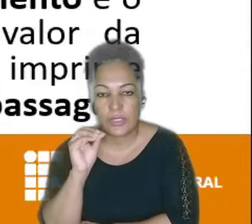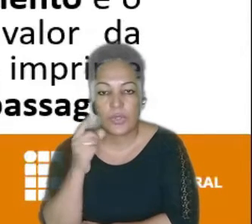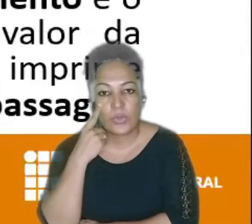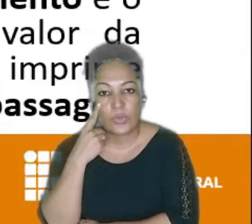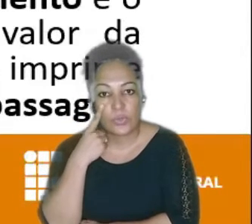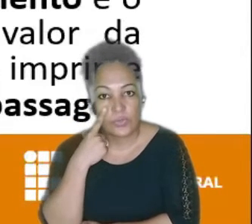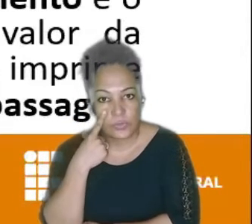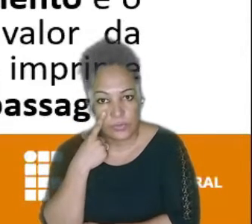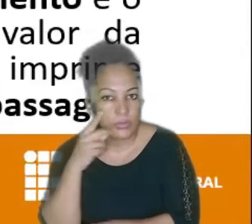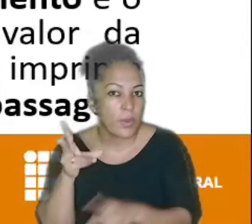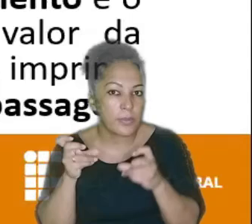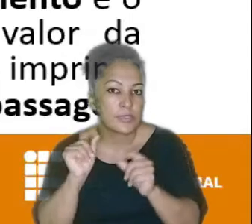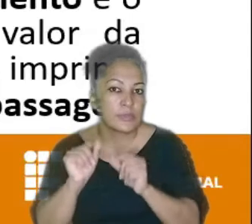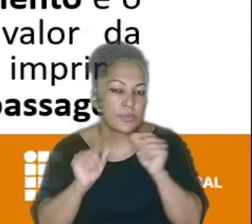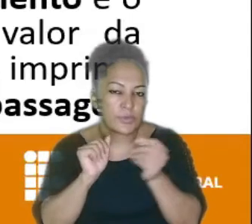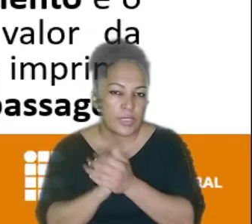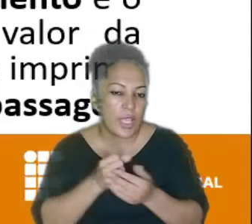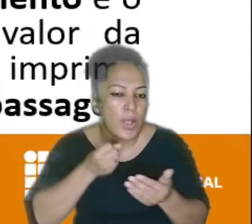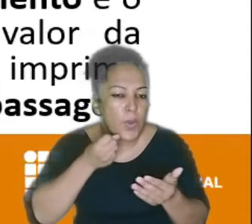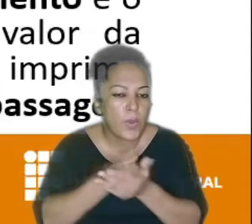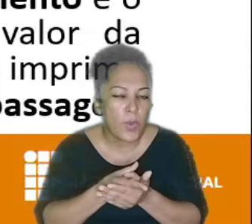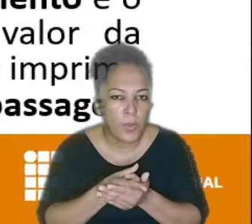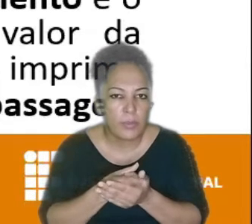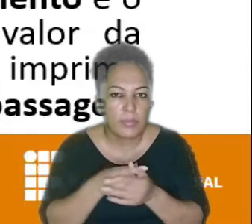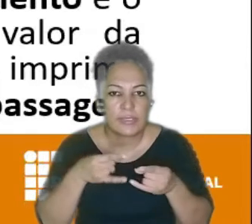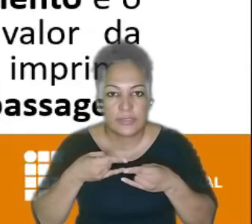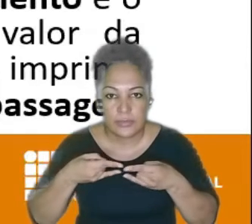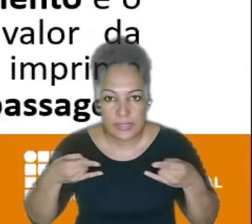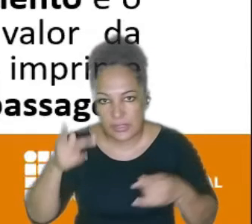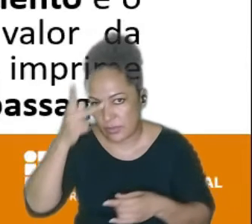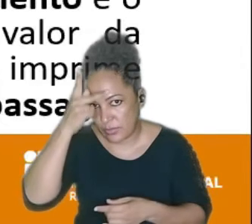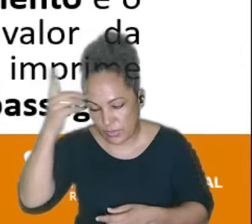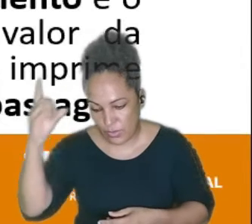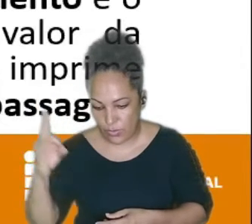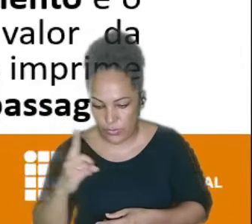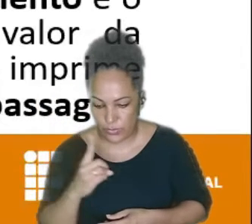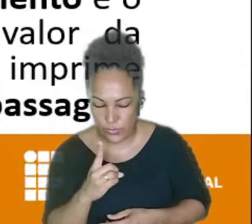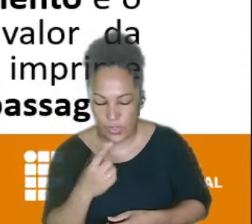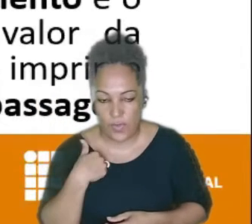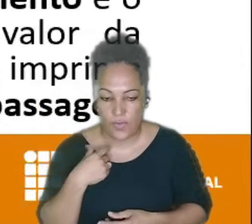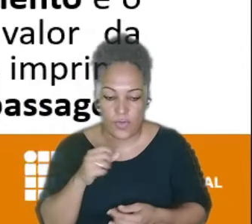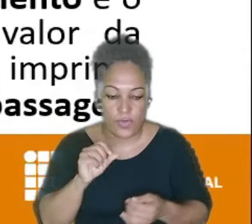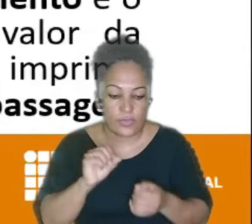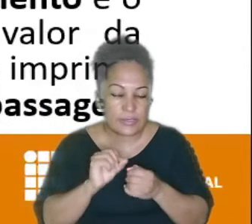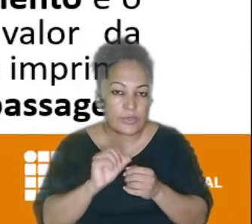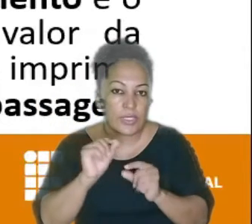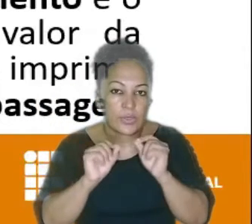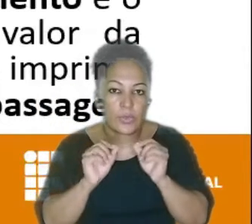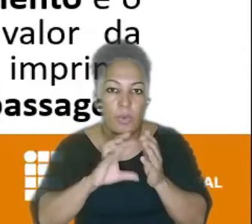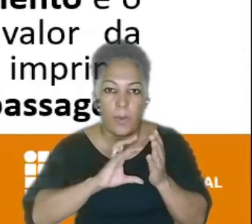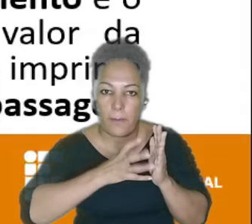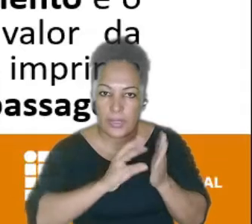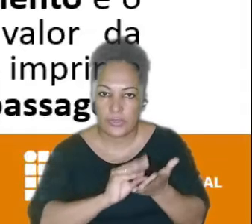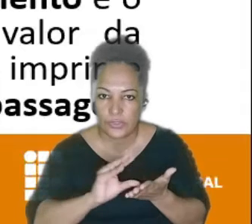estou identificando, né, que é a compra de passagem pelo passageiro, eu vou registrar isso no